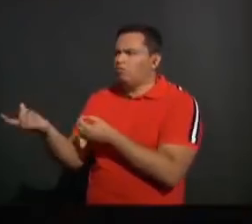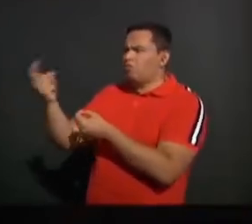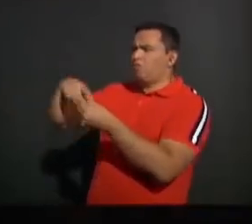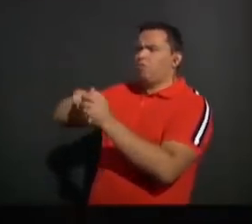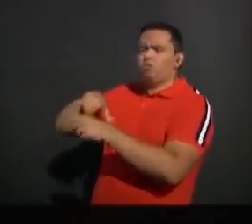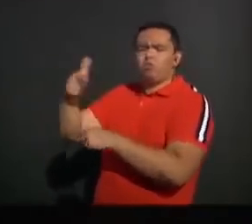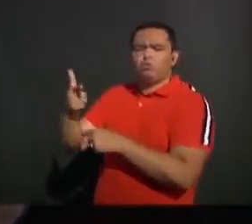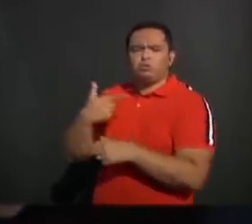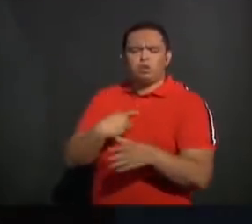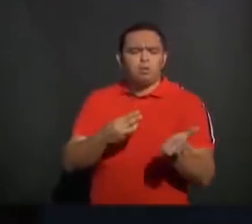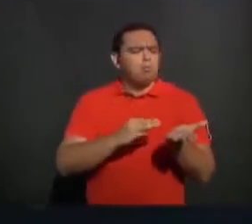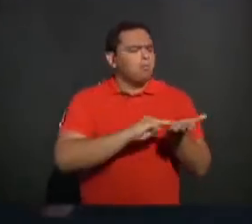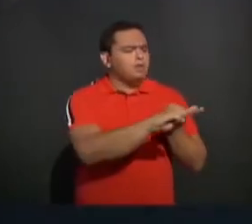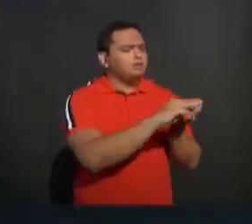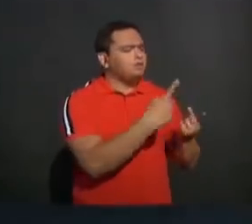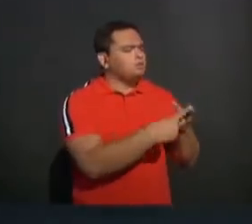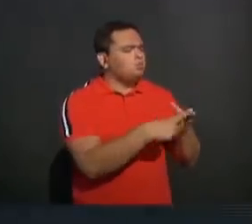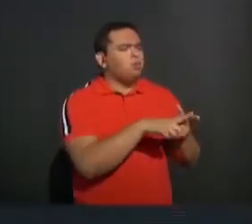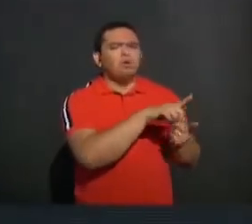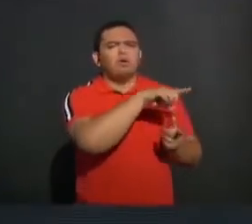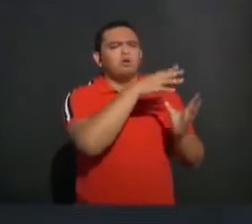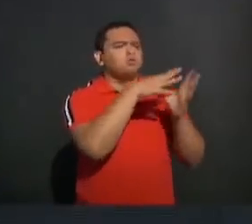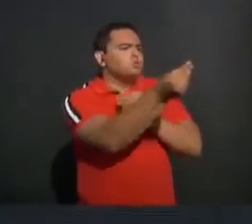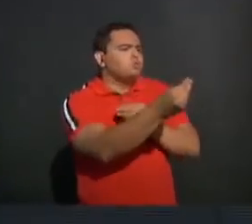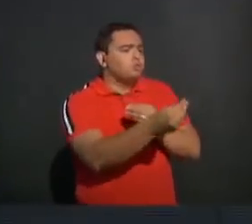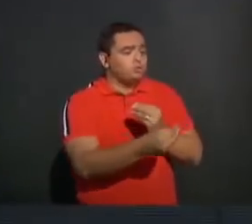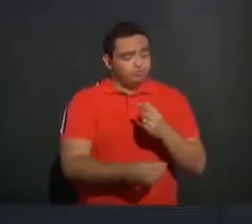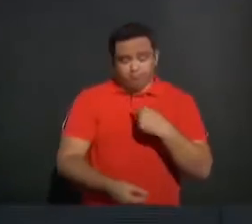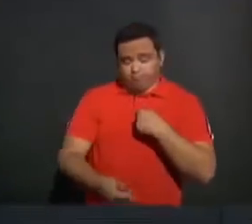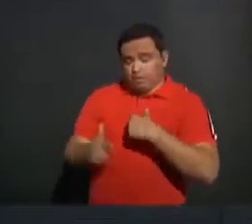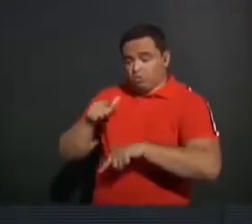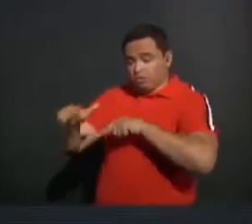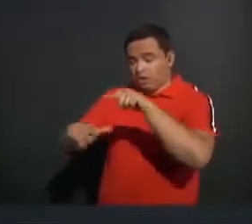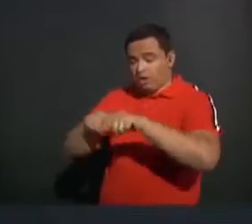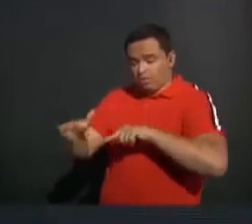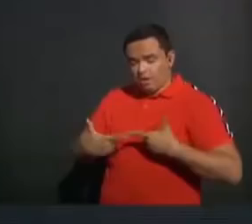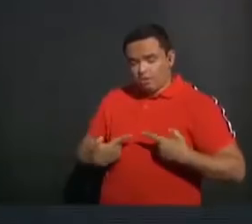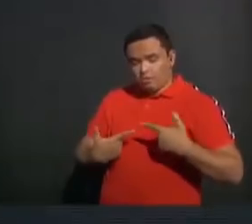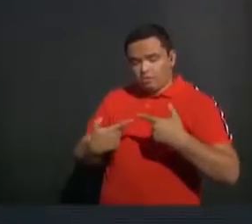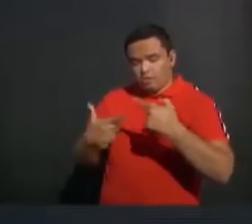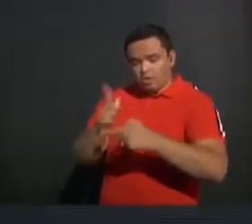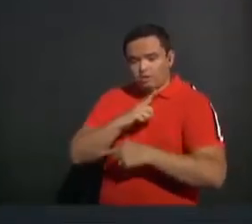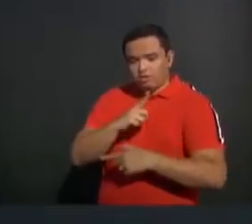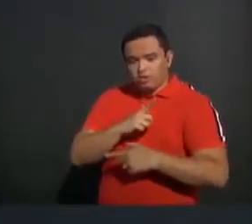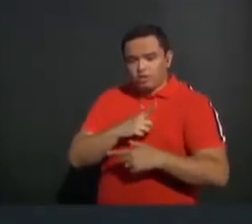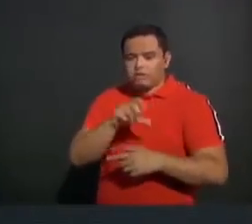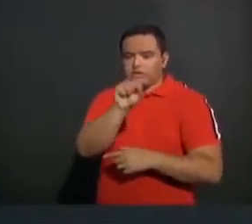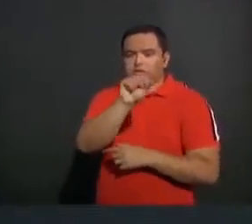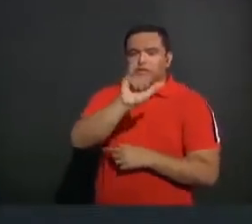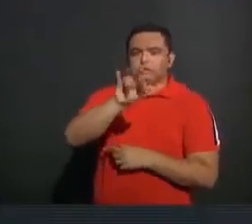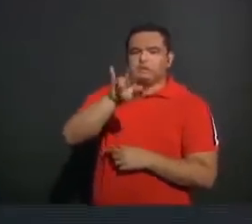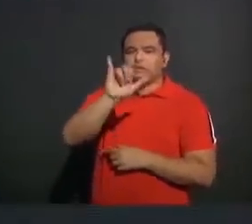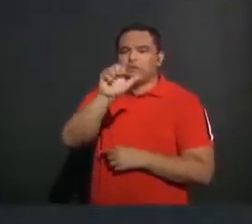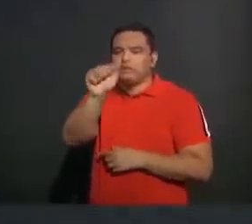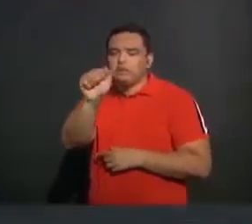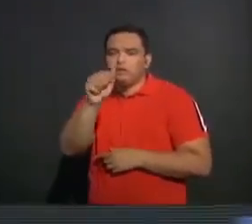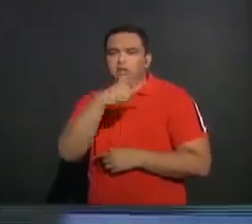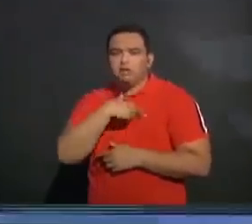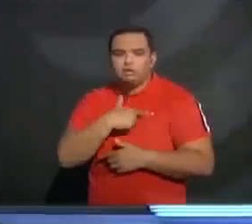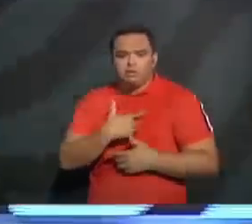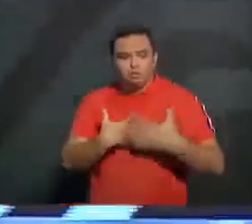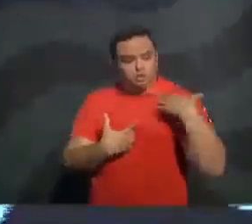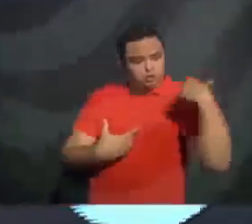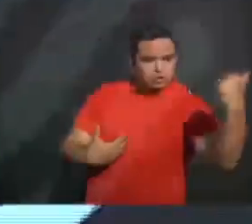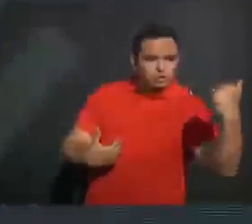que aconteceu? Não, porque eu trabalho com tanques de guerra, e a gente precisou, houve uma ameaça de ataque da Síria, e eu fui